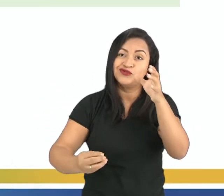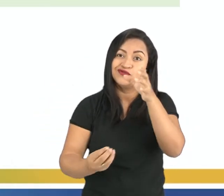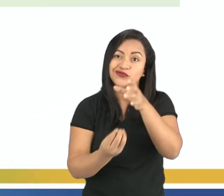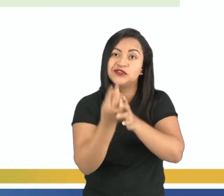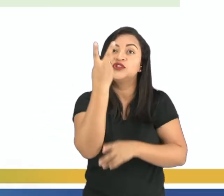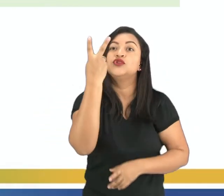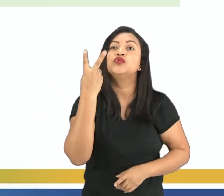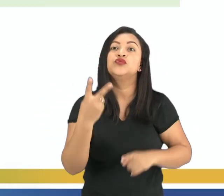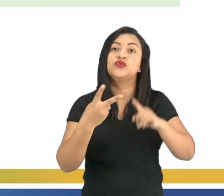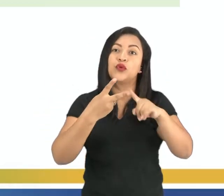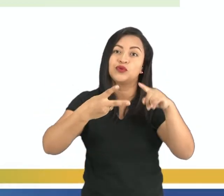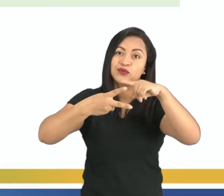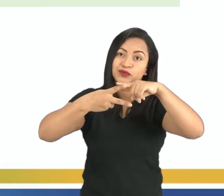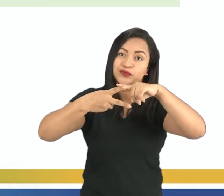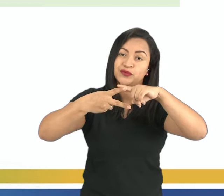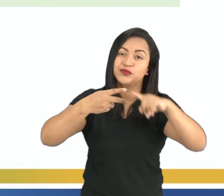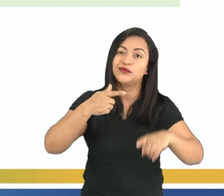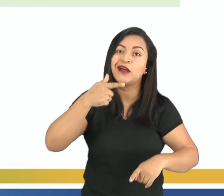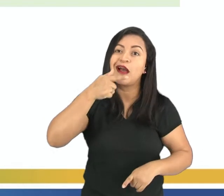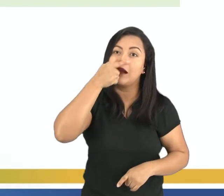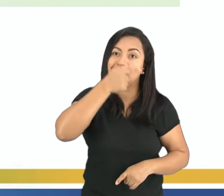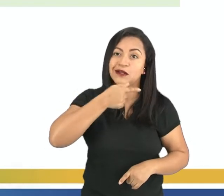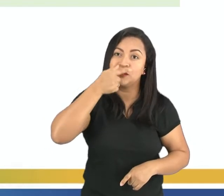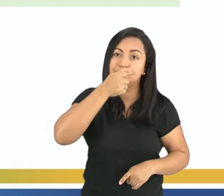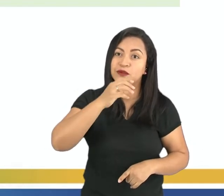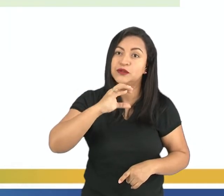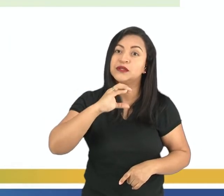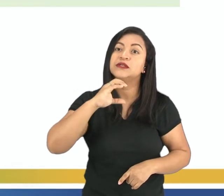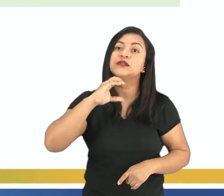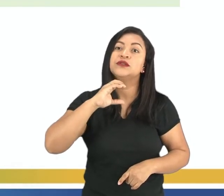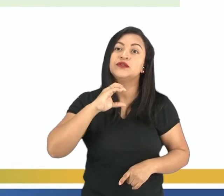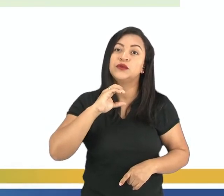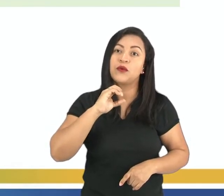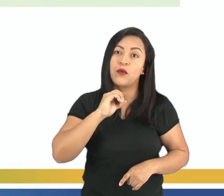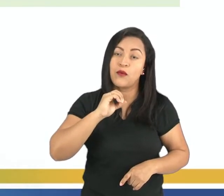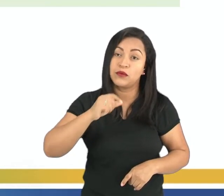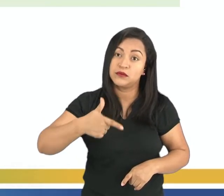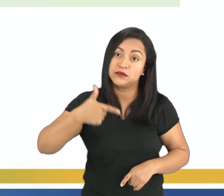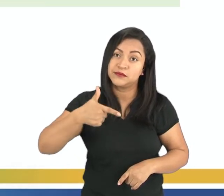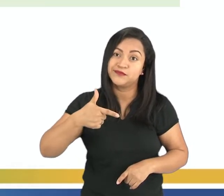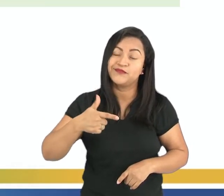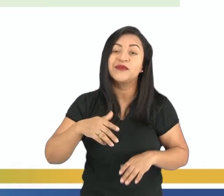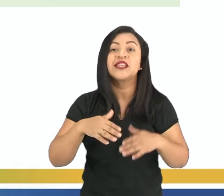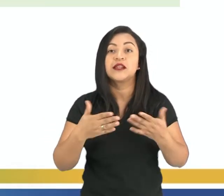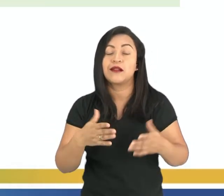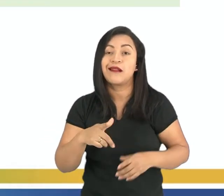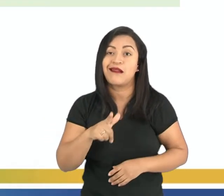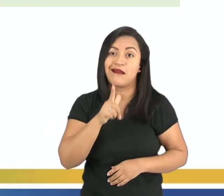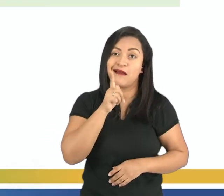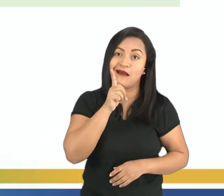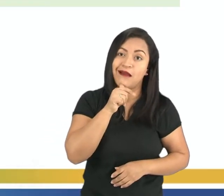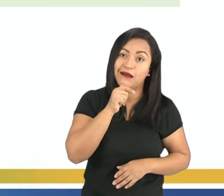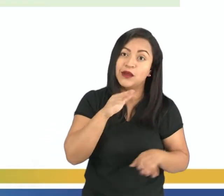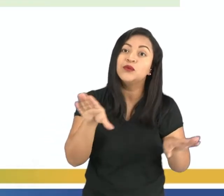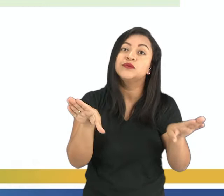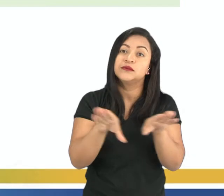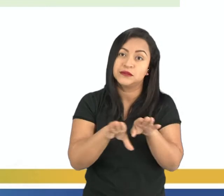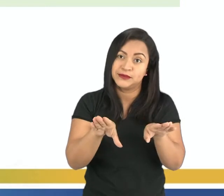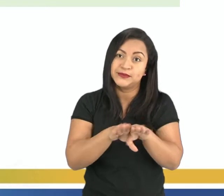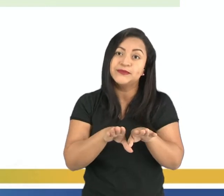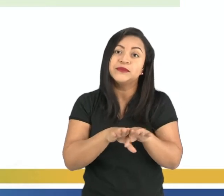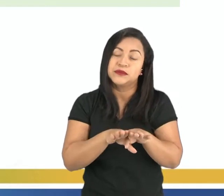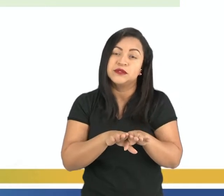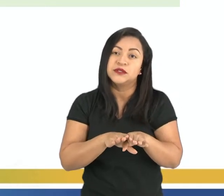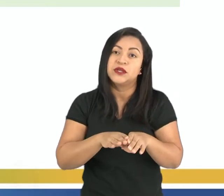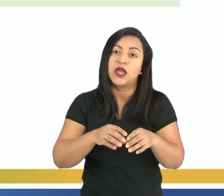são a glicose e o oxigênio. Além disso, a água também ela é produzida ali como um